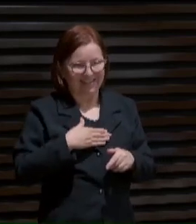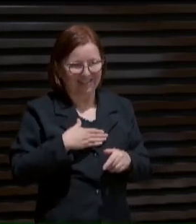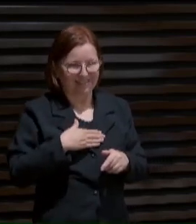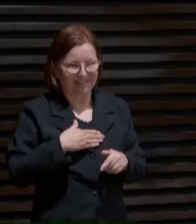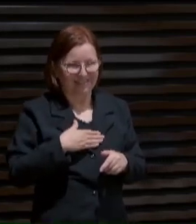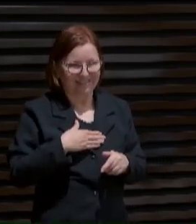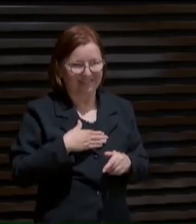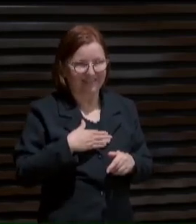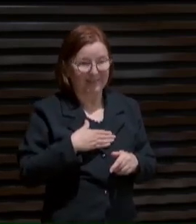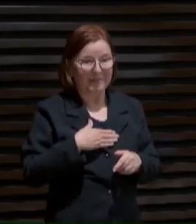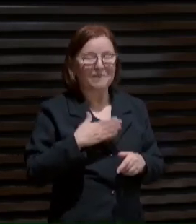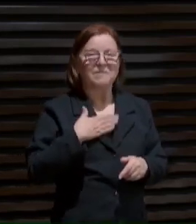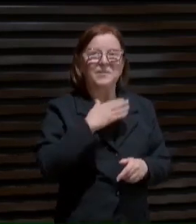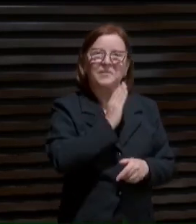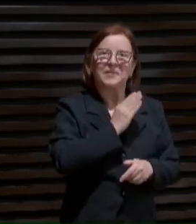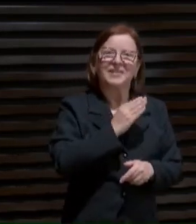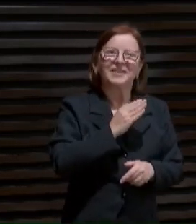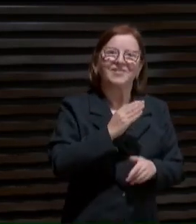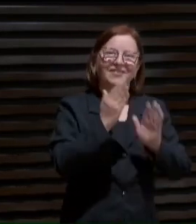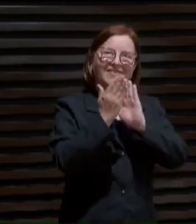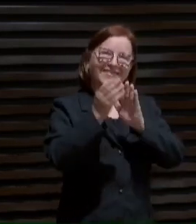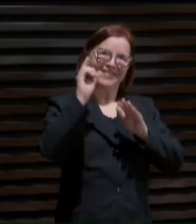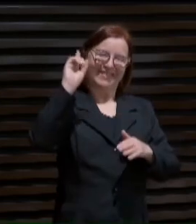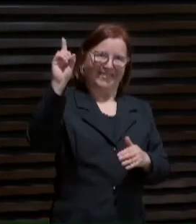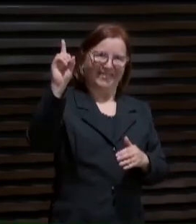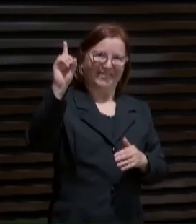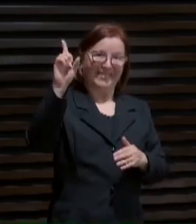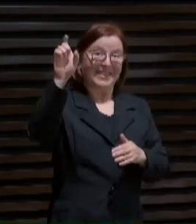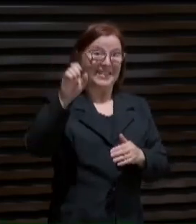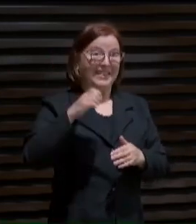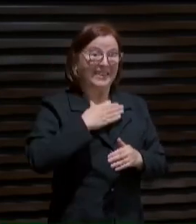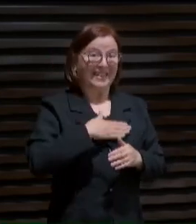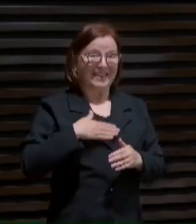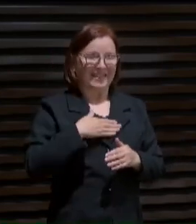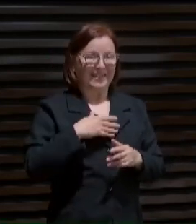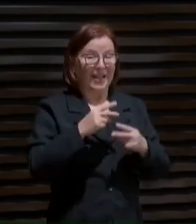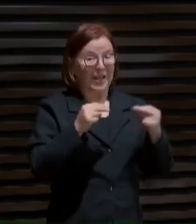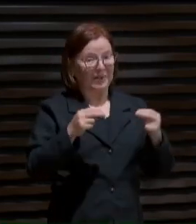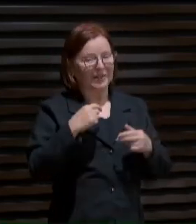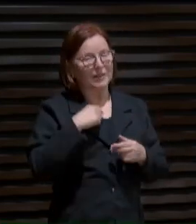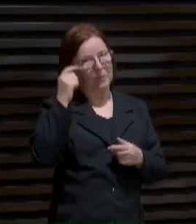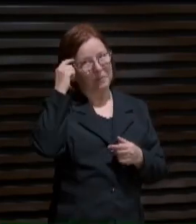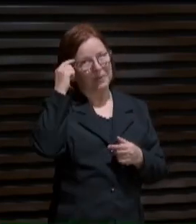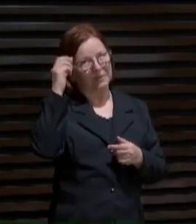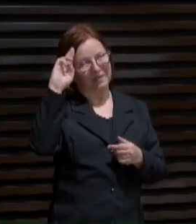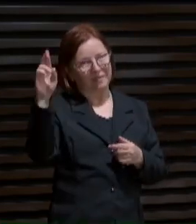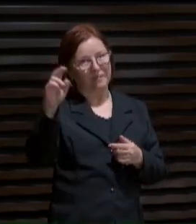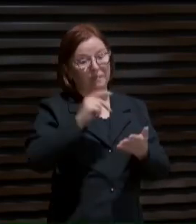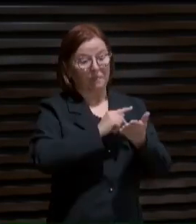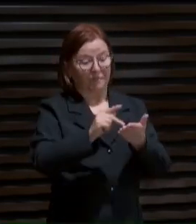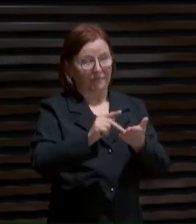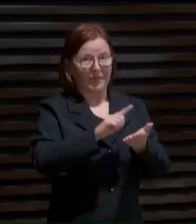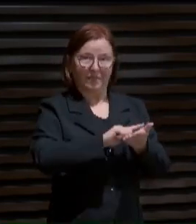Coração Diante de Ti seja agradável aquilo que passa em minha mente senhora purifica-me